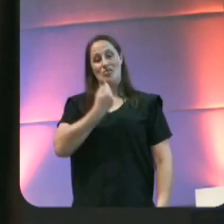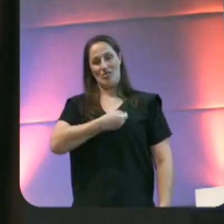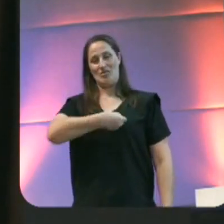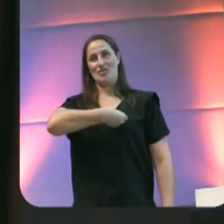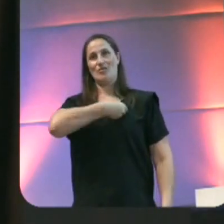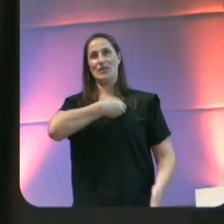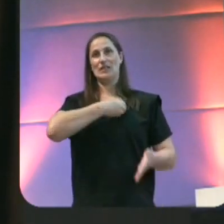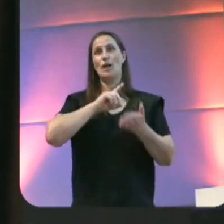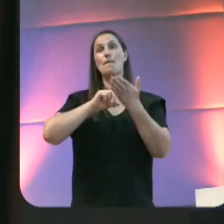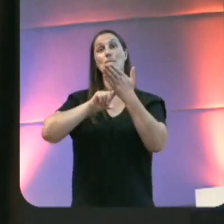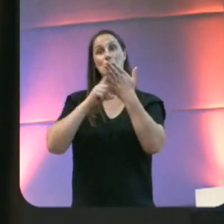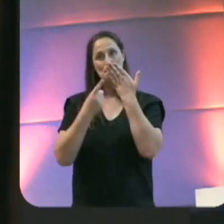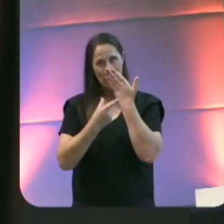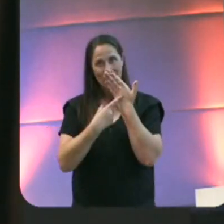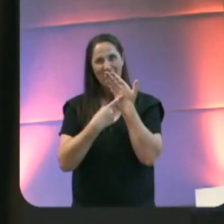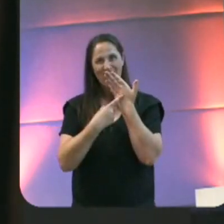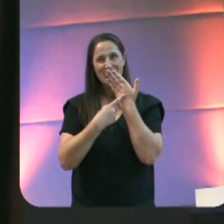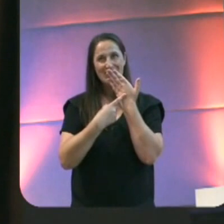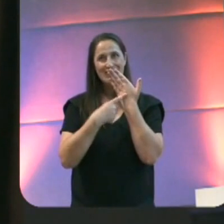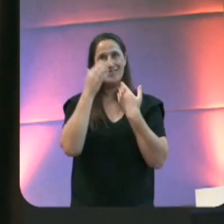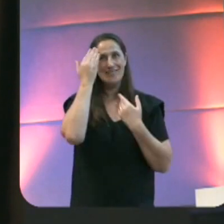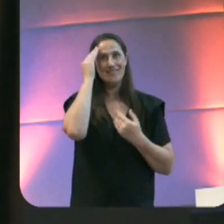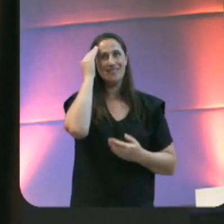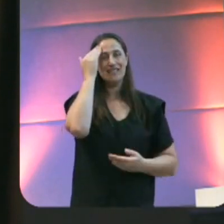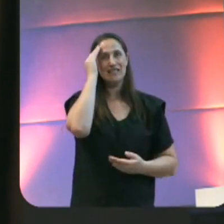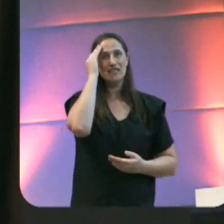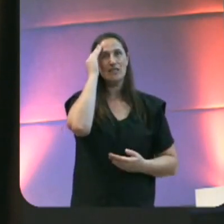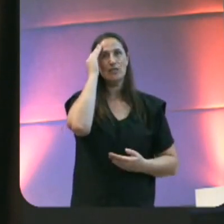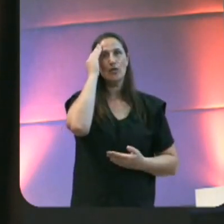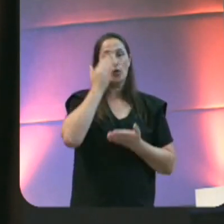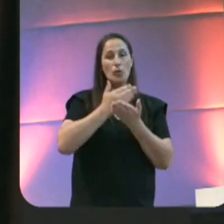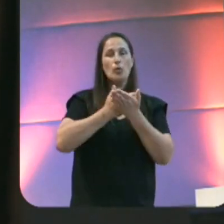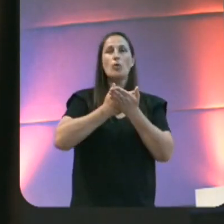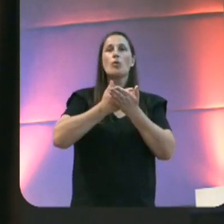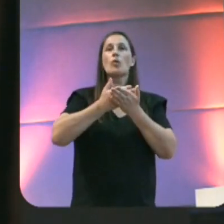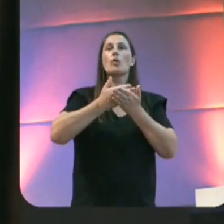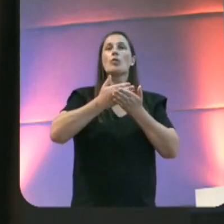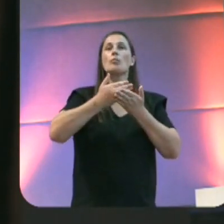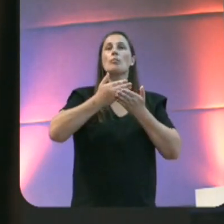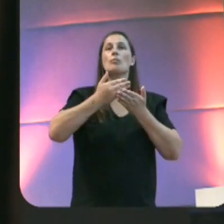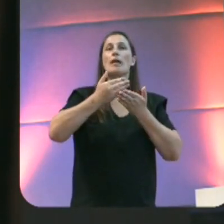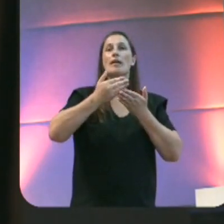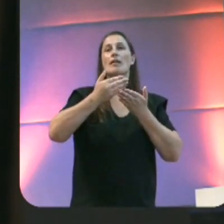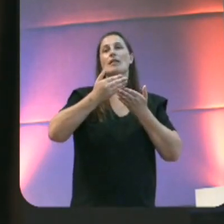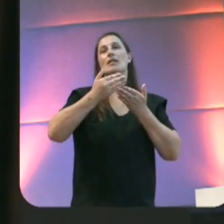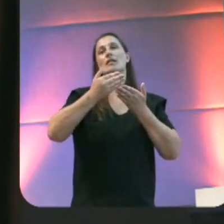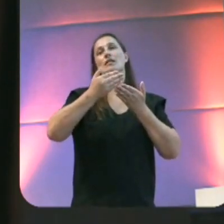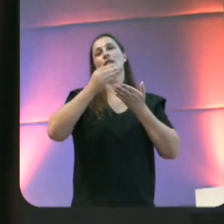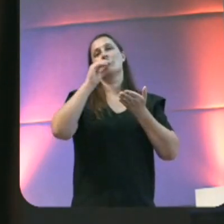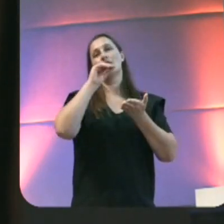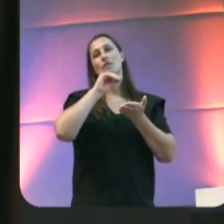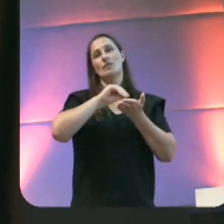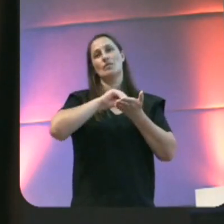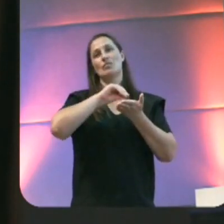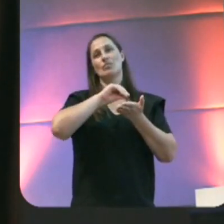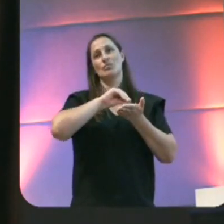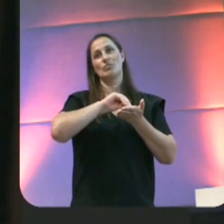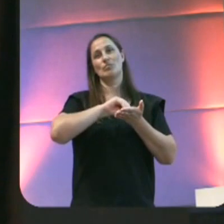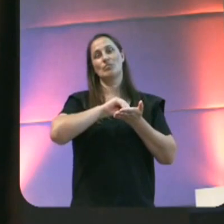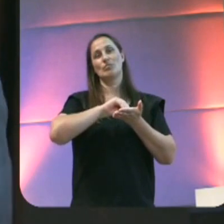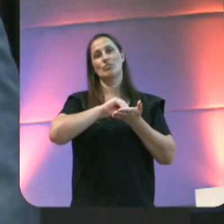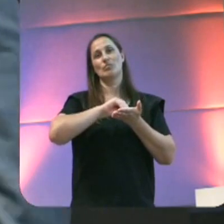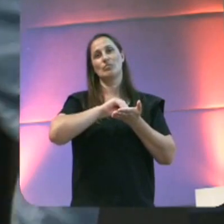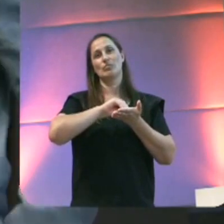E a gente vai deixando os reservatórios ficarem vazios. Em toda a